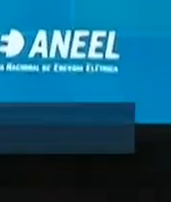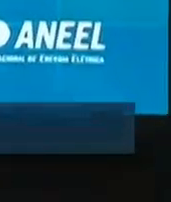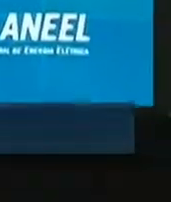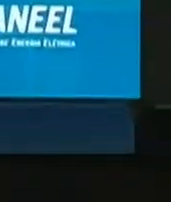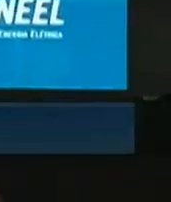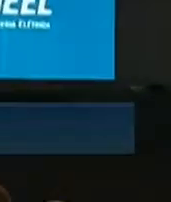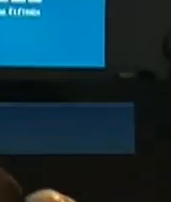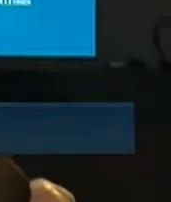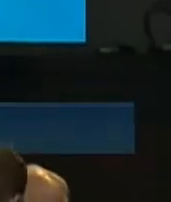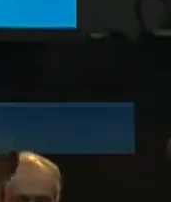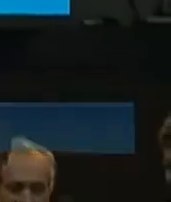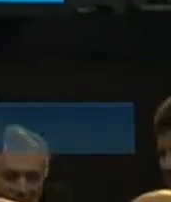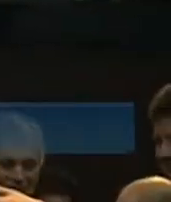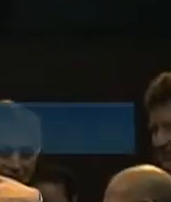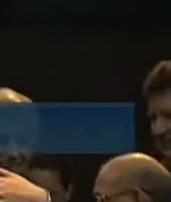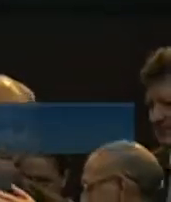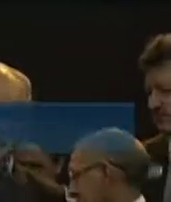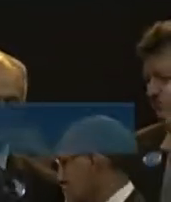kom